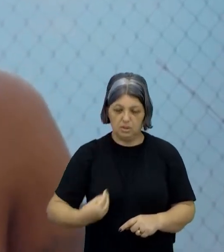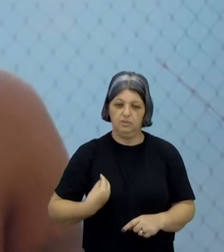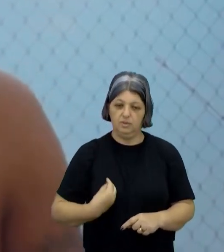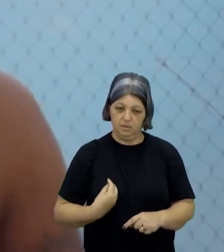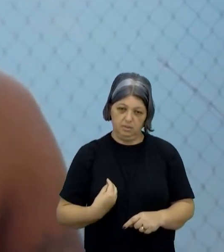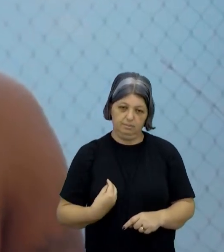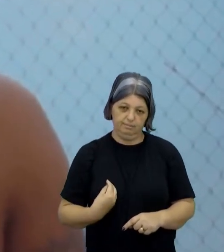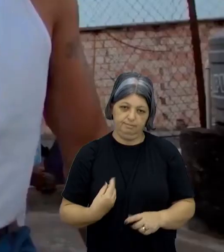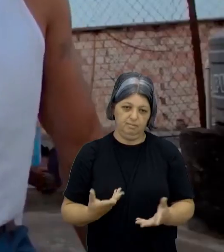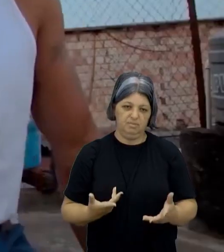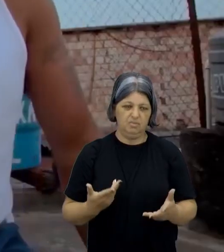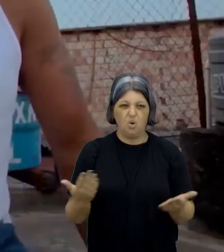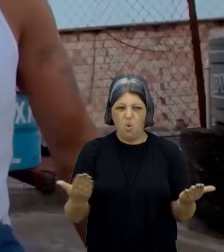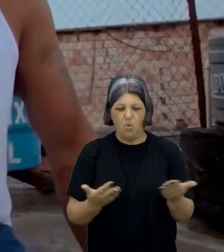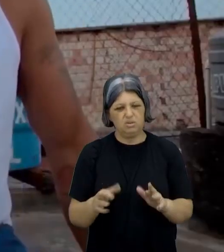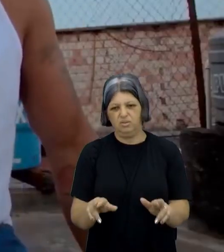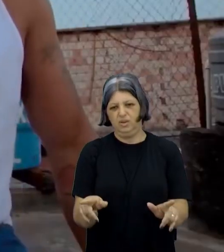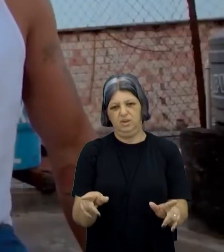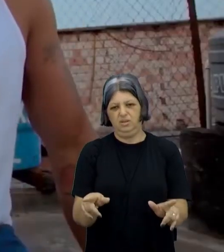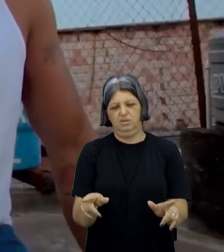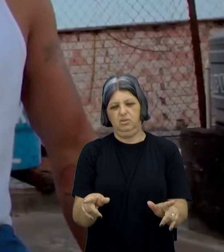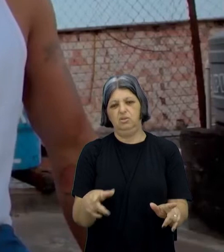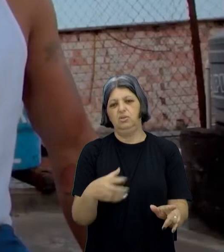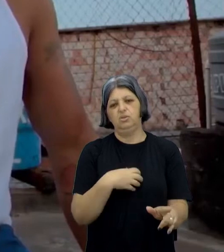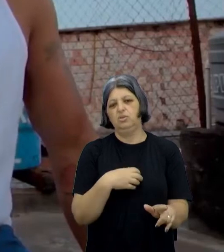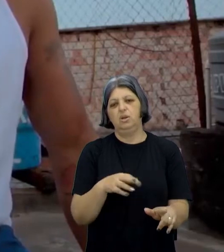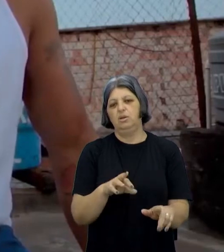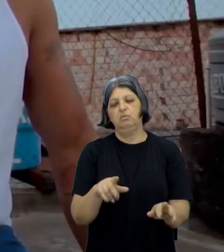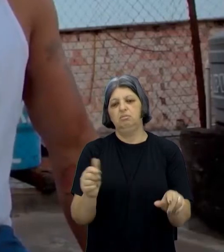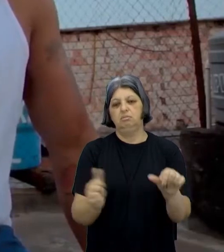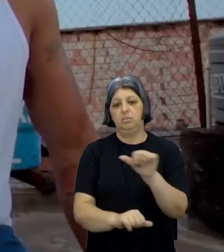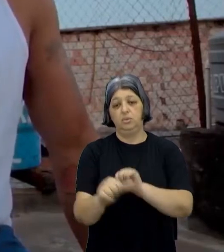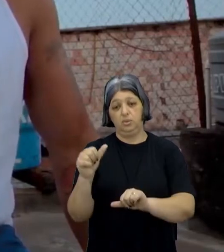sobreviver, não é que nem hoje. Outra realidade, na época que